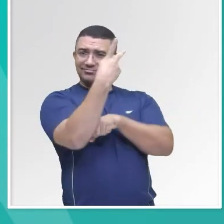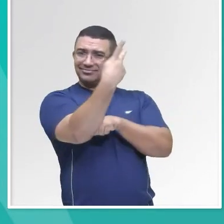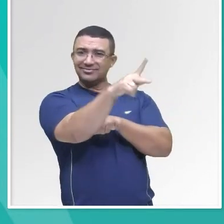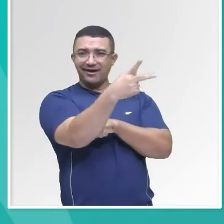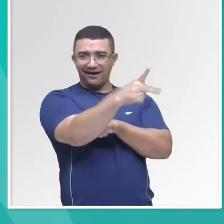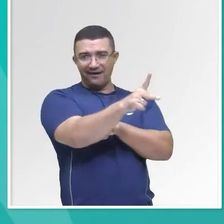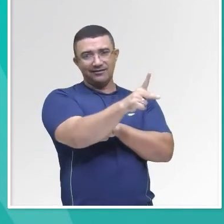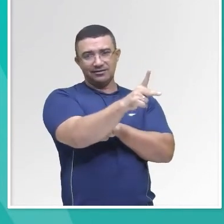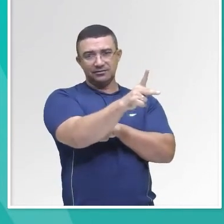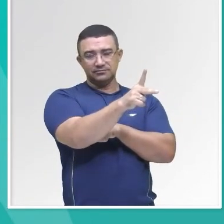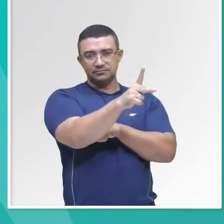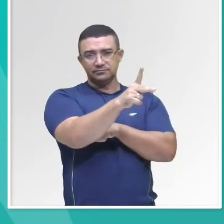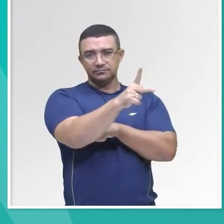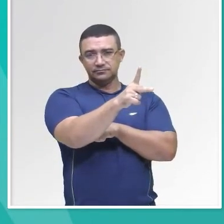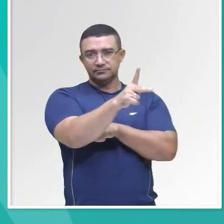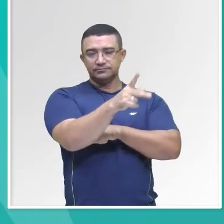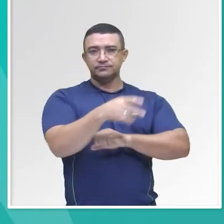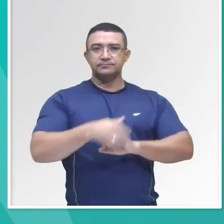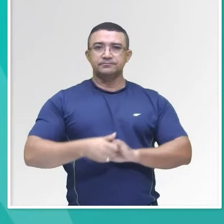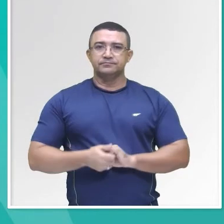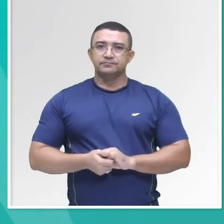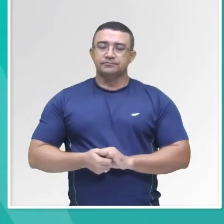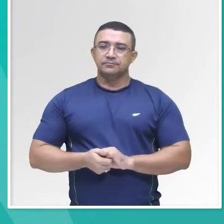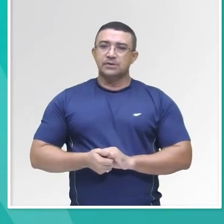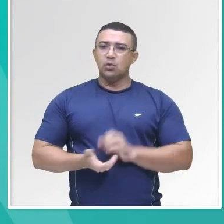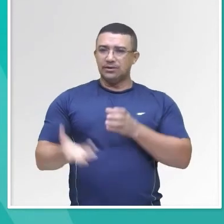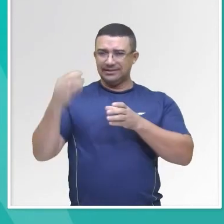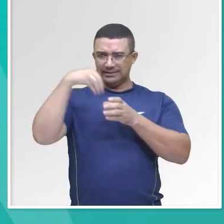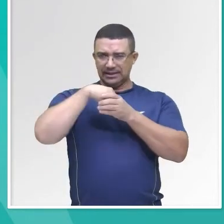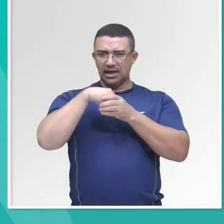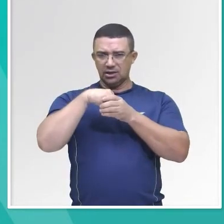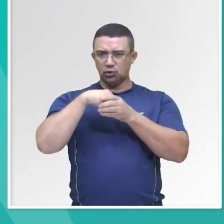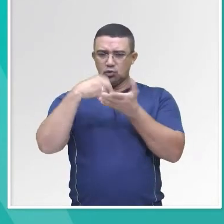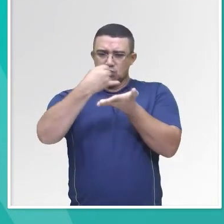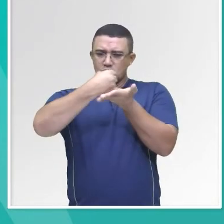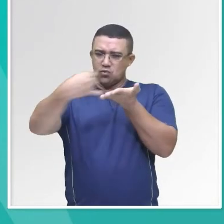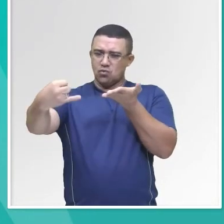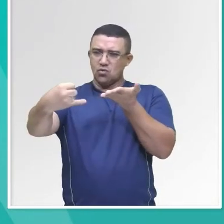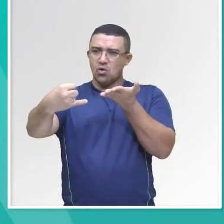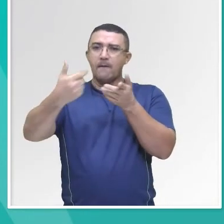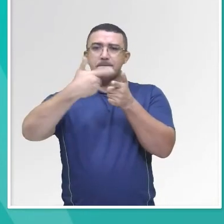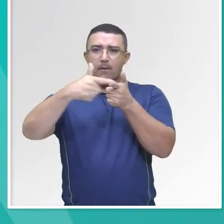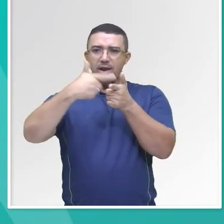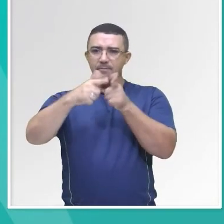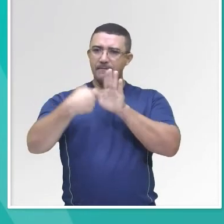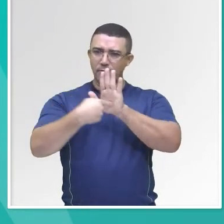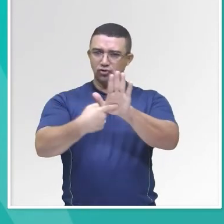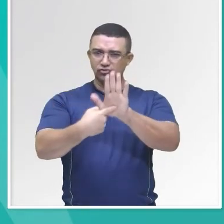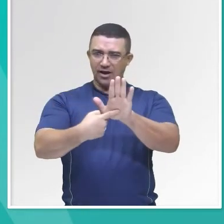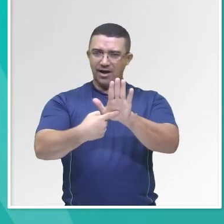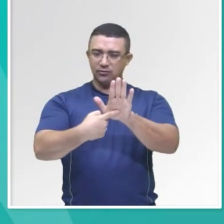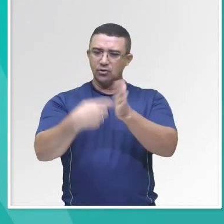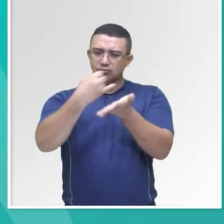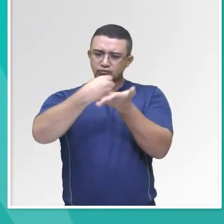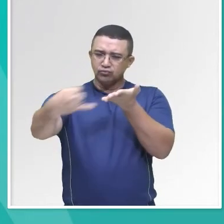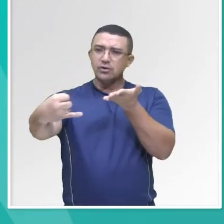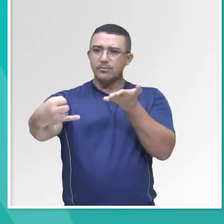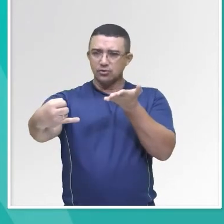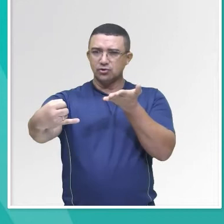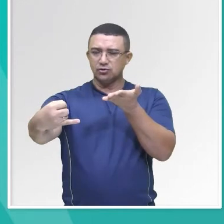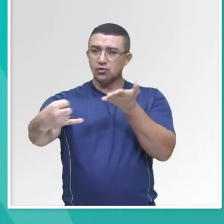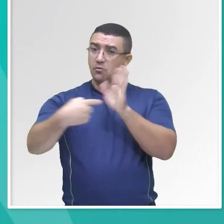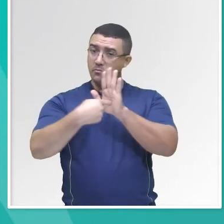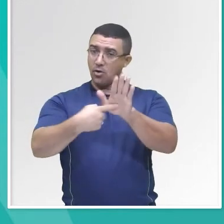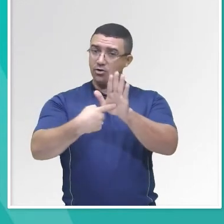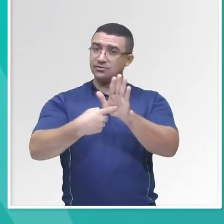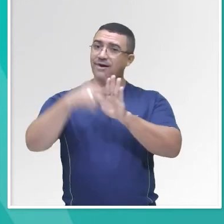Dentro desta introdução, dentro deste problema que ele apresentou ali na introdução, que também